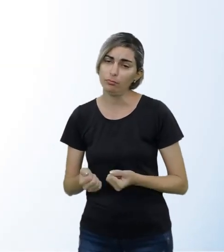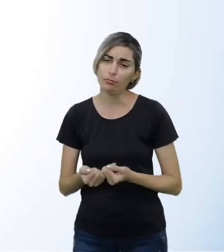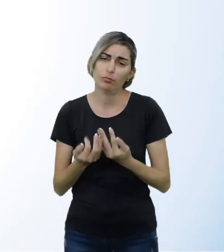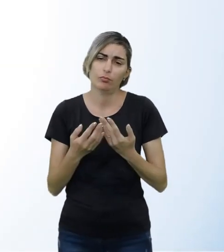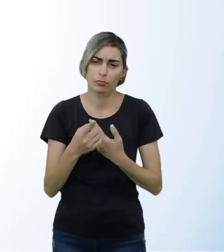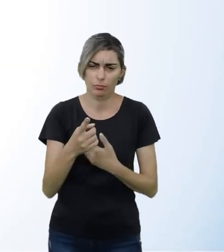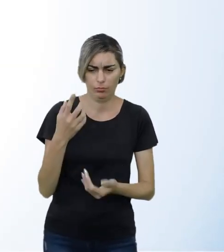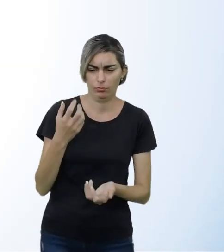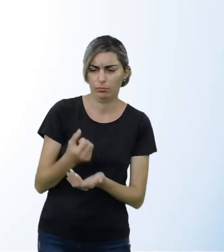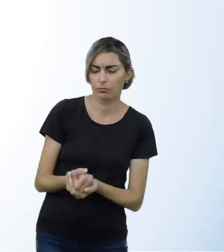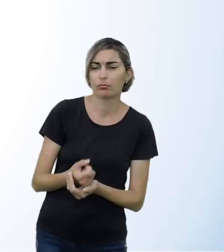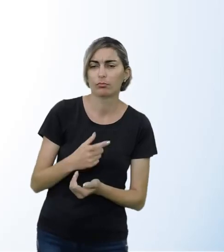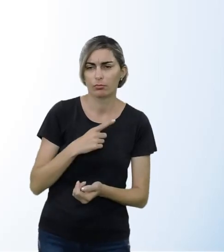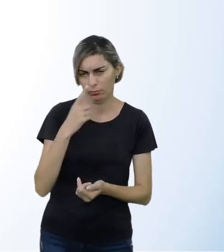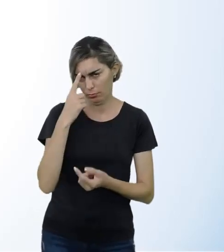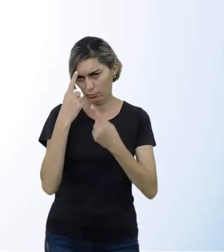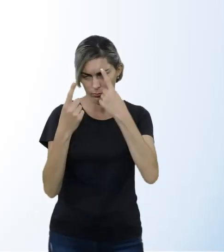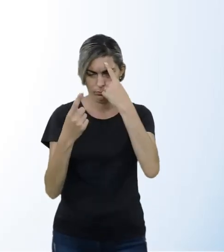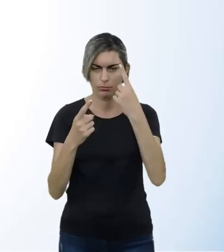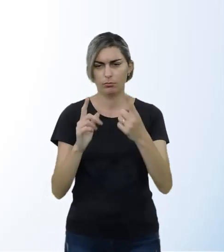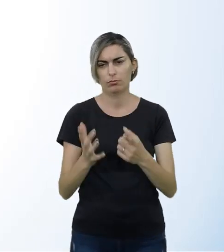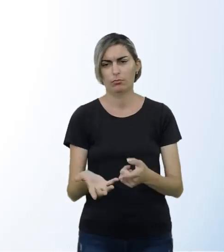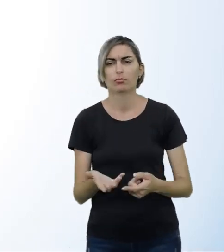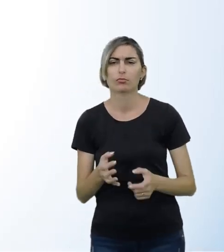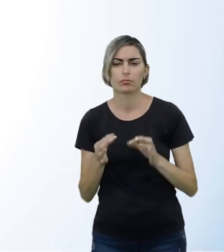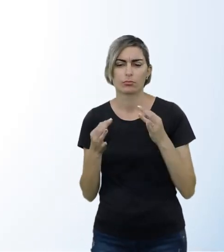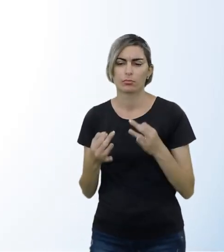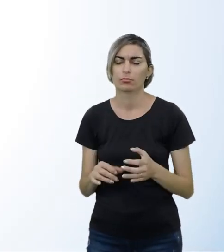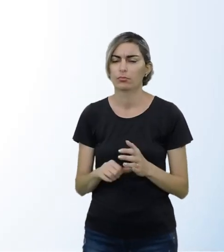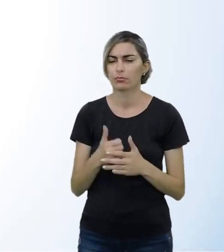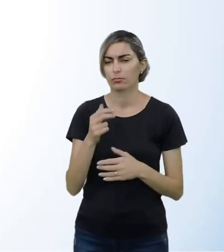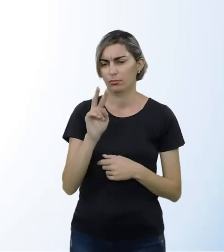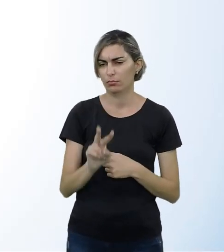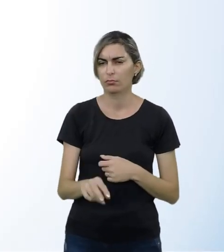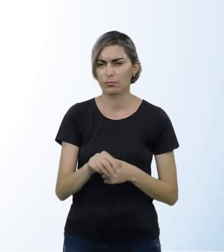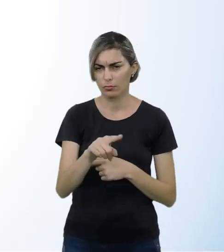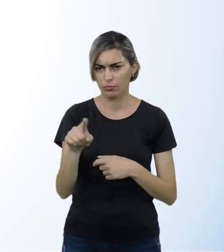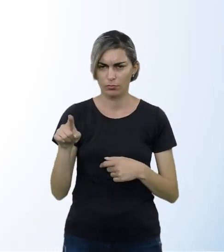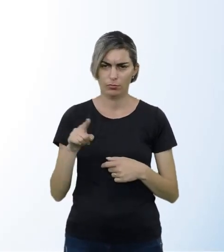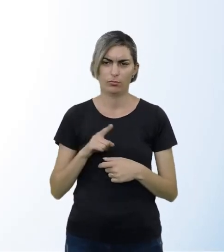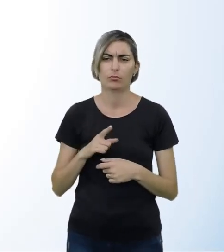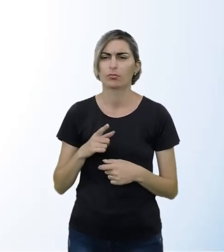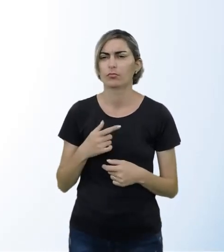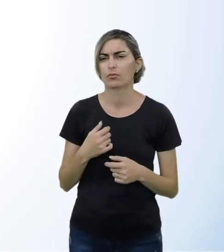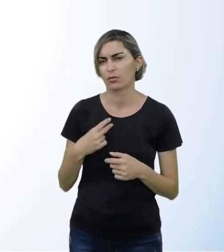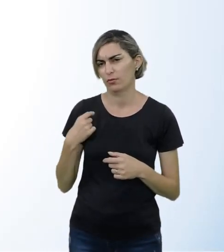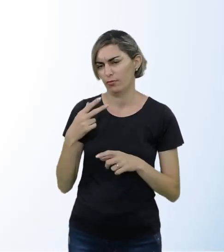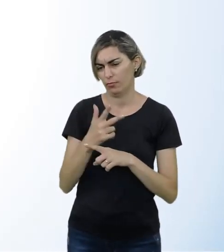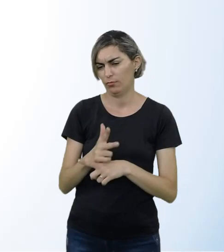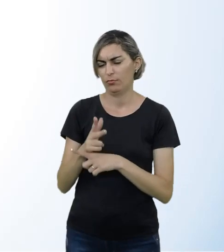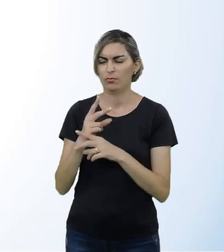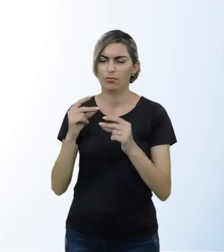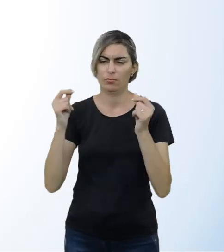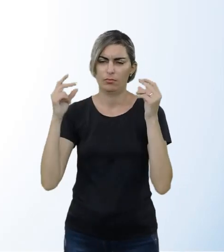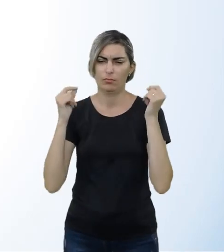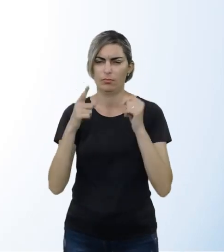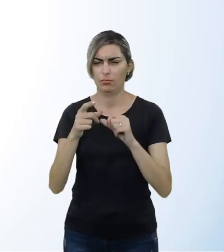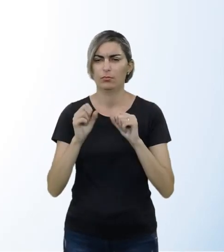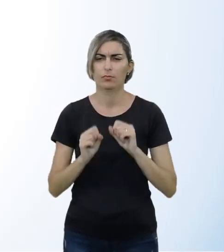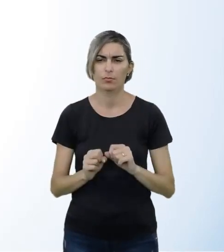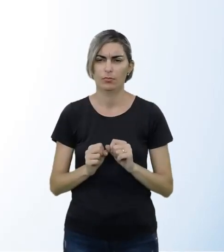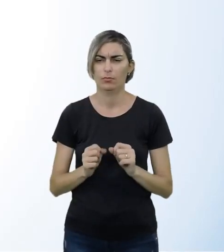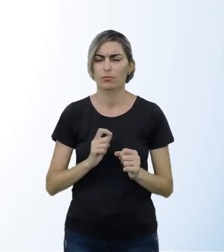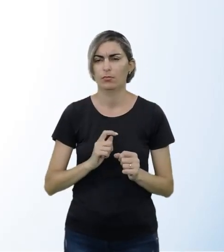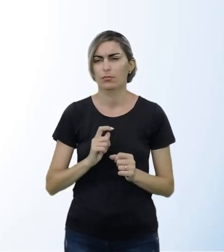Quando você instalar, você abre a IDE do Arduino, instalou tudo certinho, primeira vez. Se você está instalando um computador muito antigo, pessoal, pode ser que você tenha